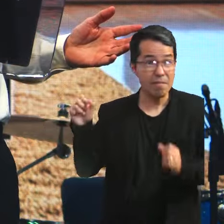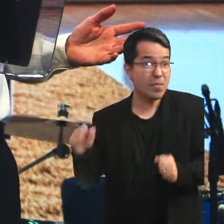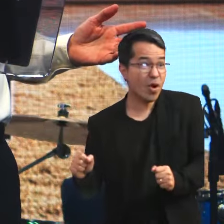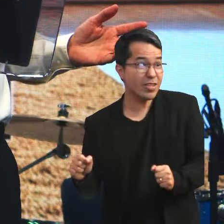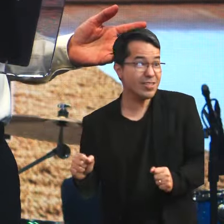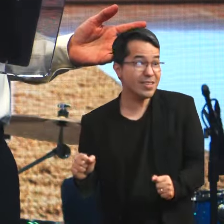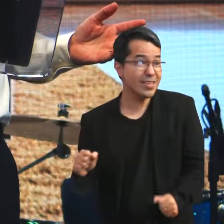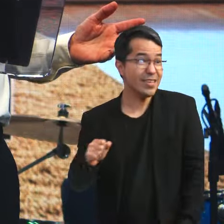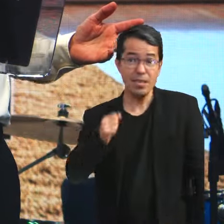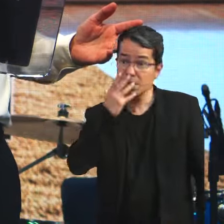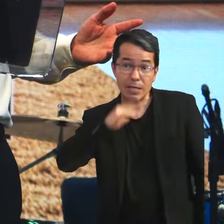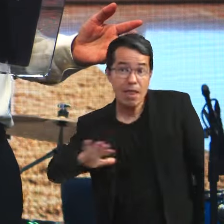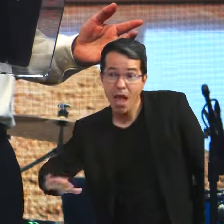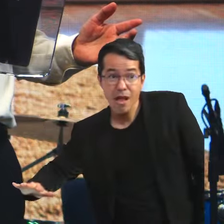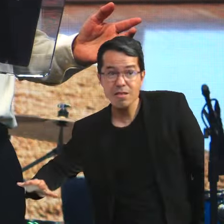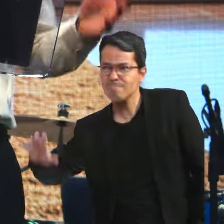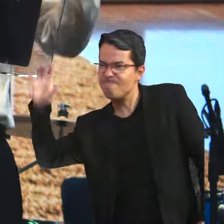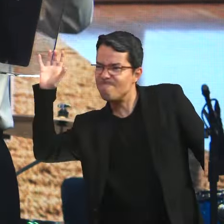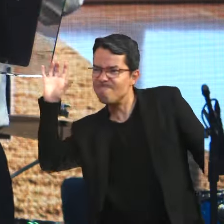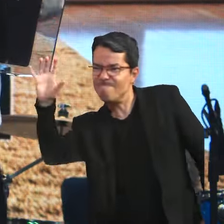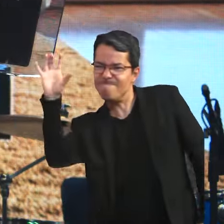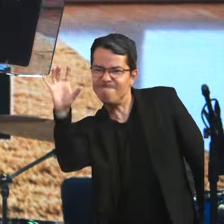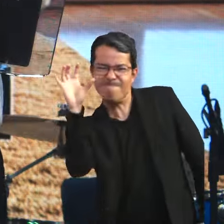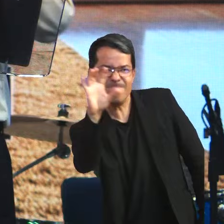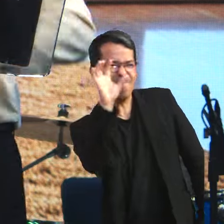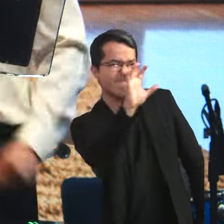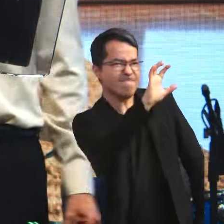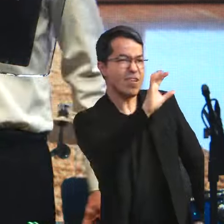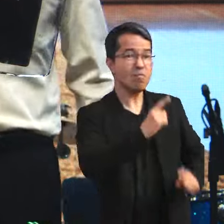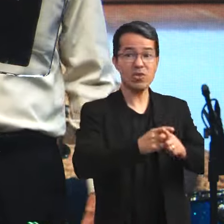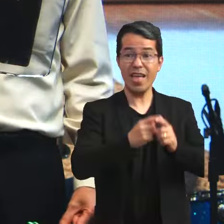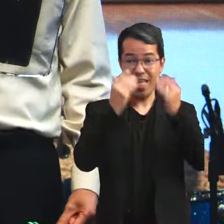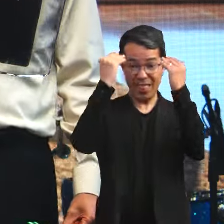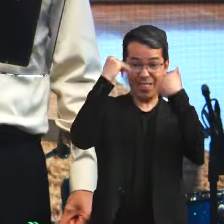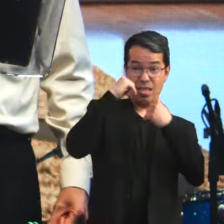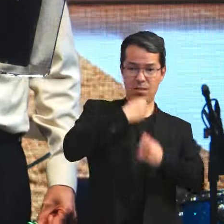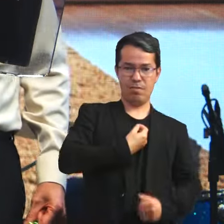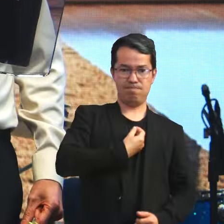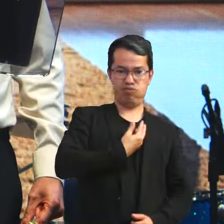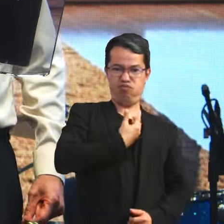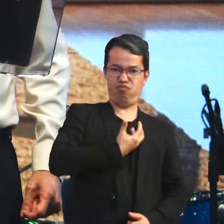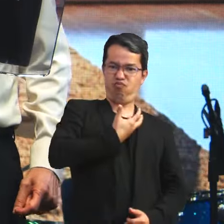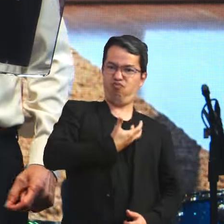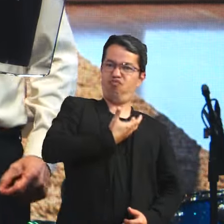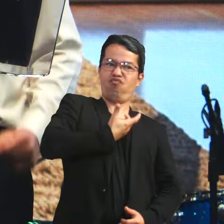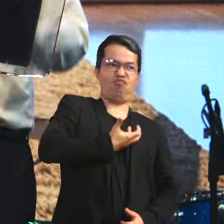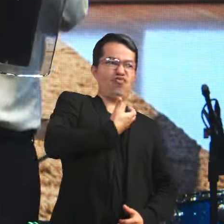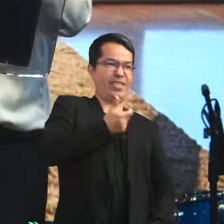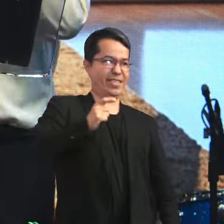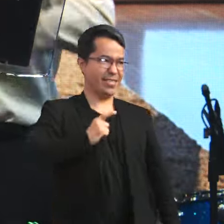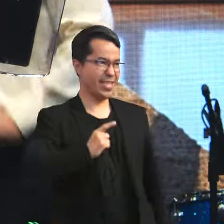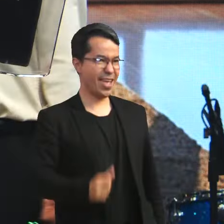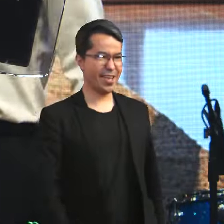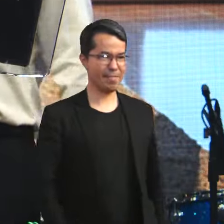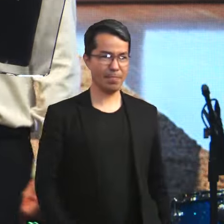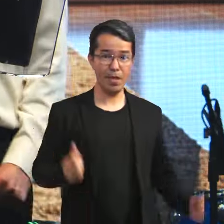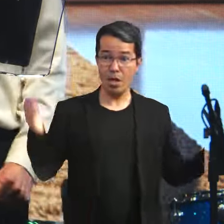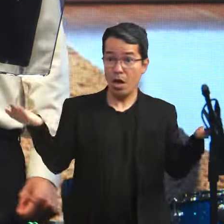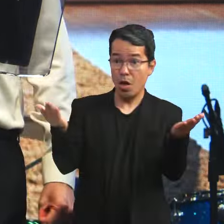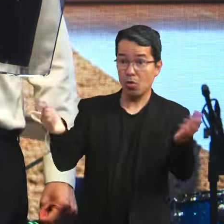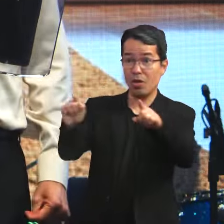mas uma menina pode fazer a diferença quando se tem a paixão correta